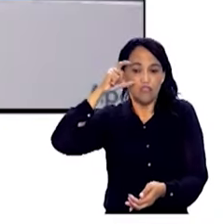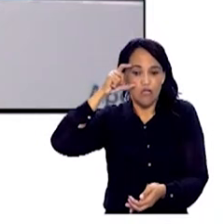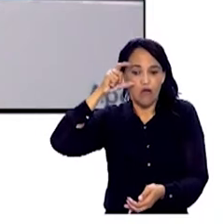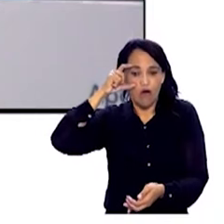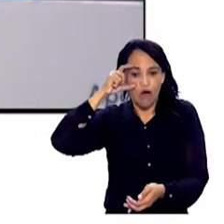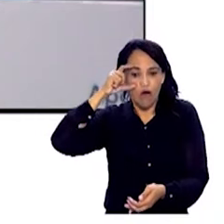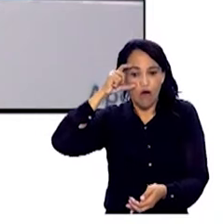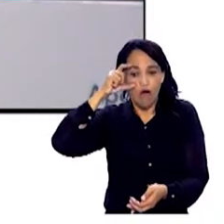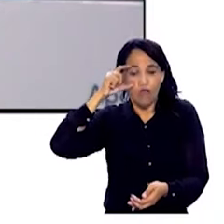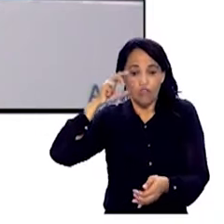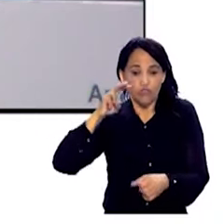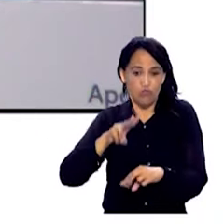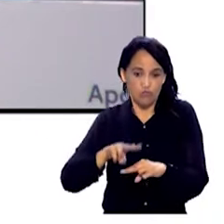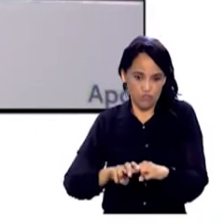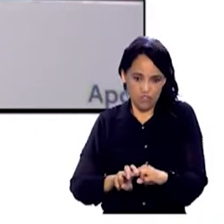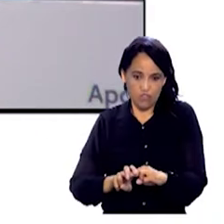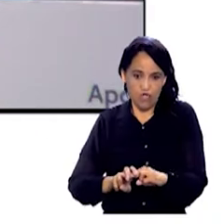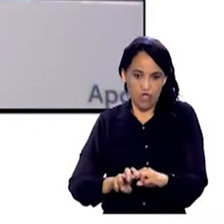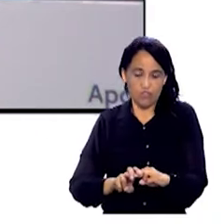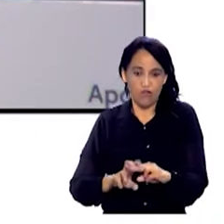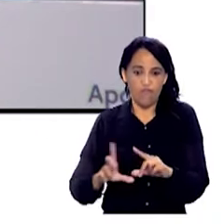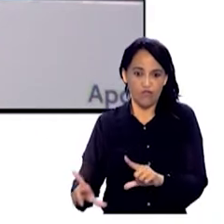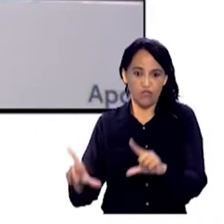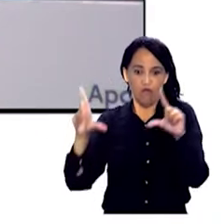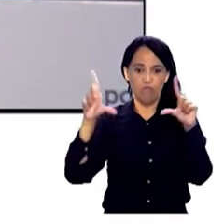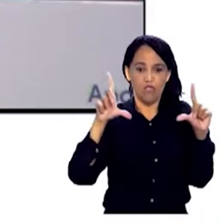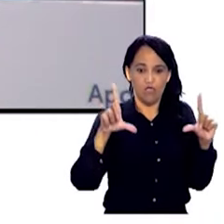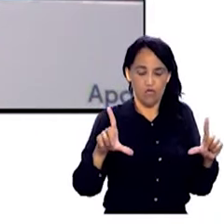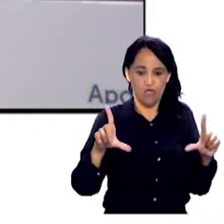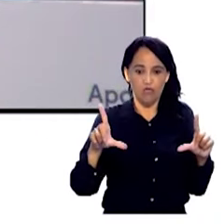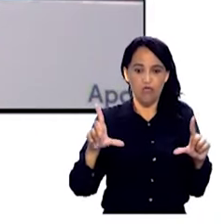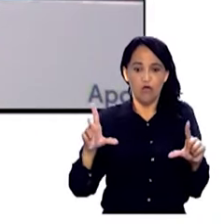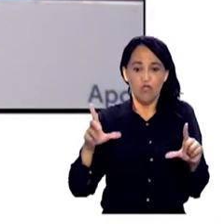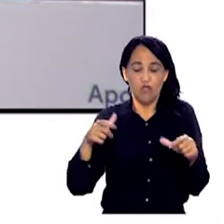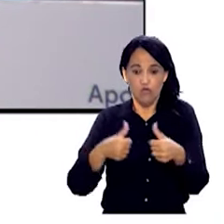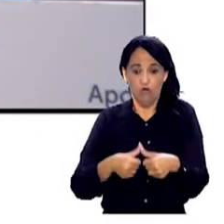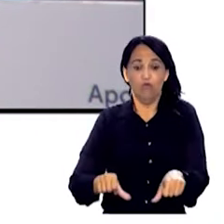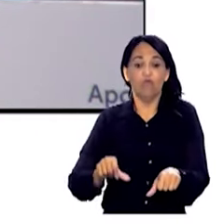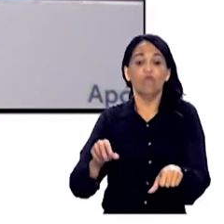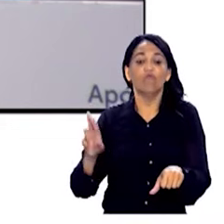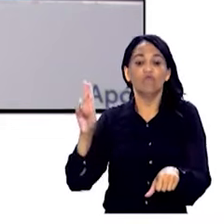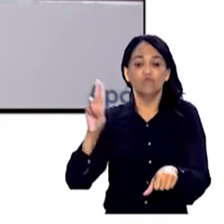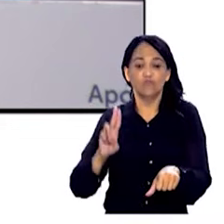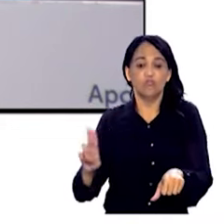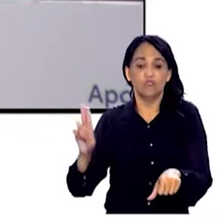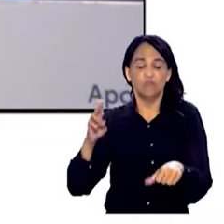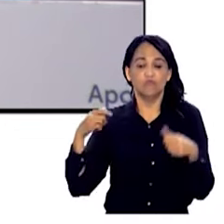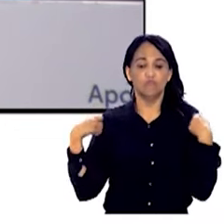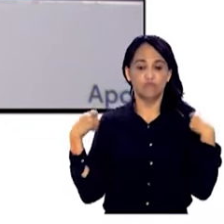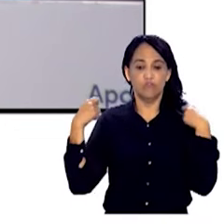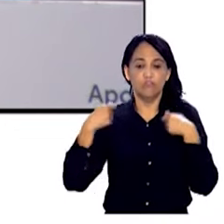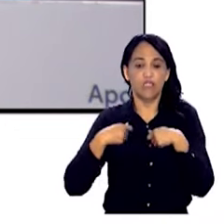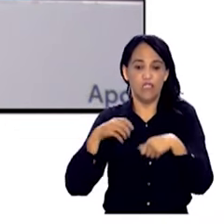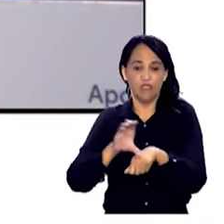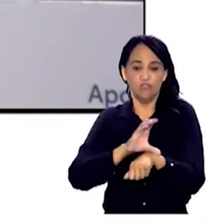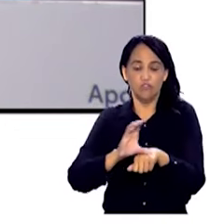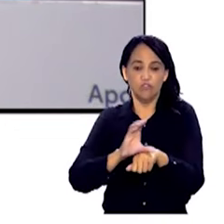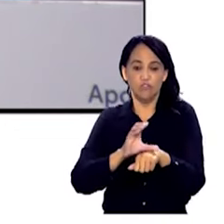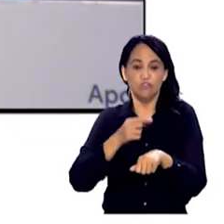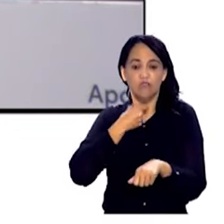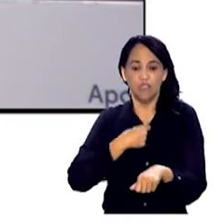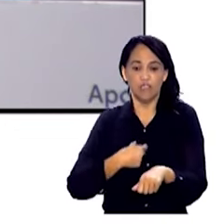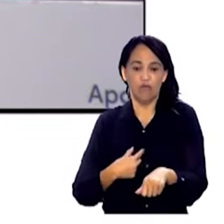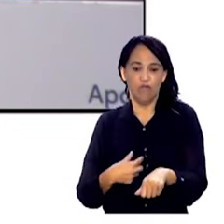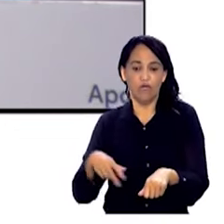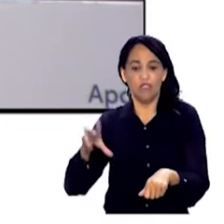sentado em frente a um painel e estou usando um terno cinza uma gravata azul e uma camisa branca